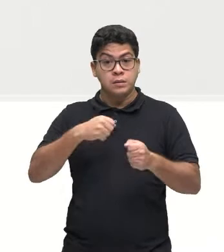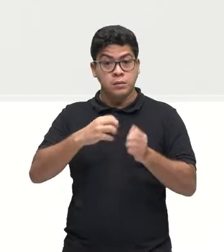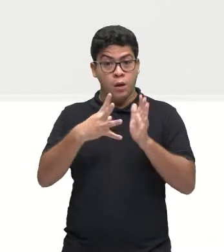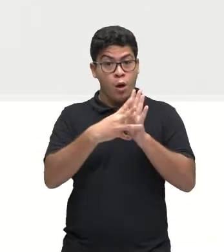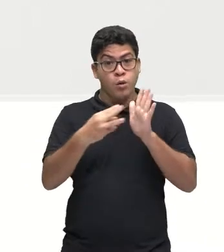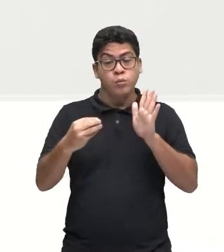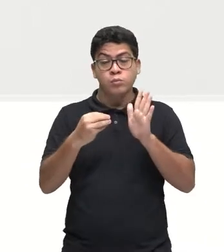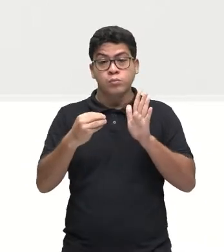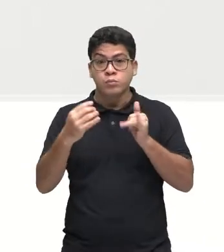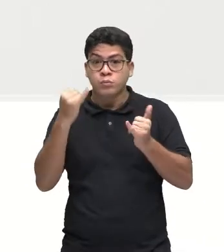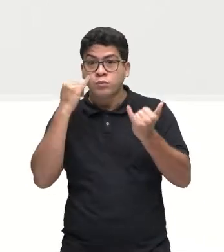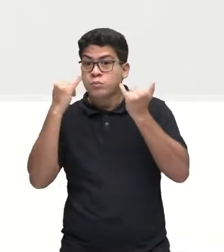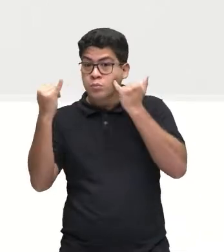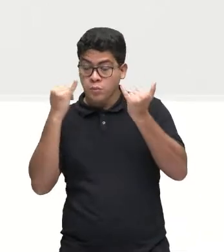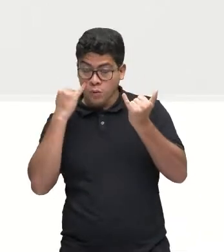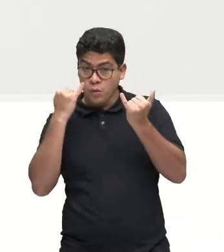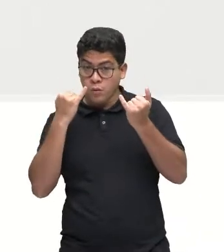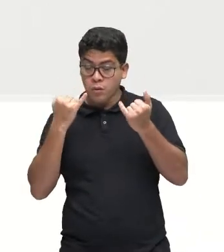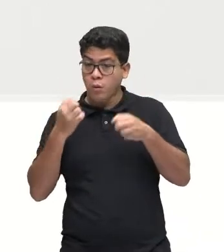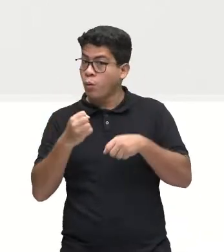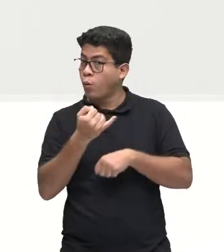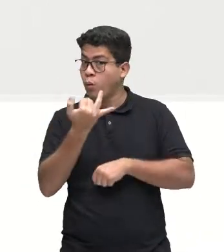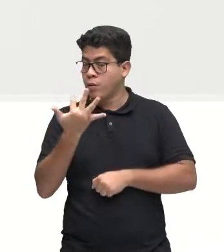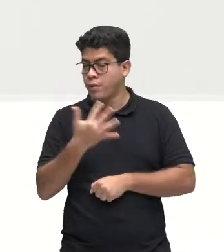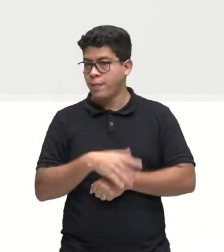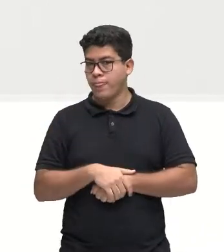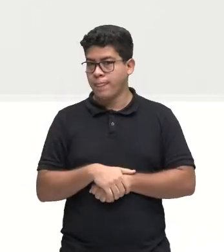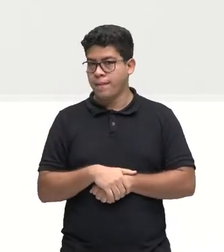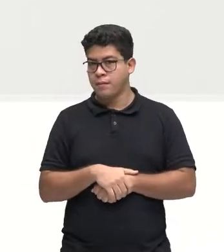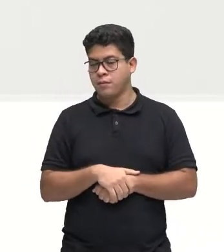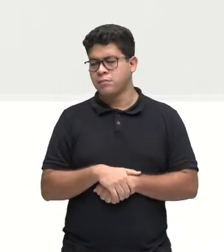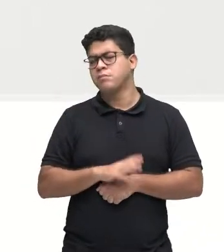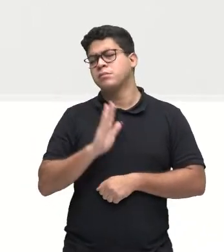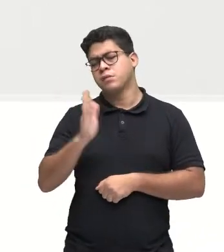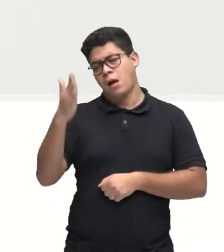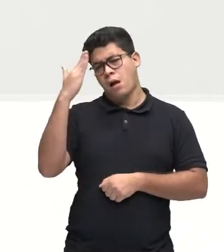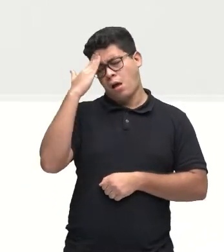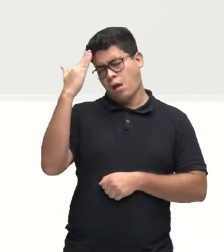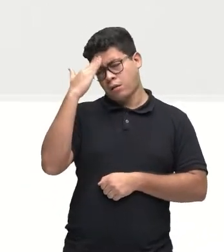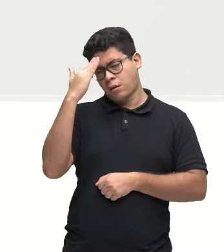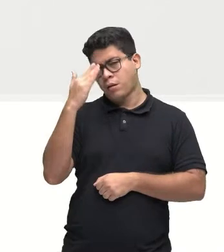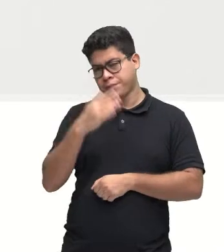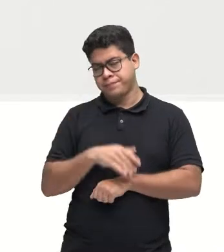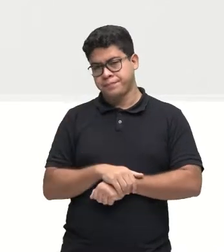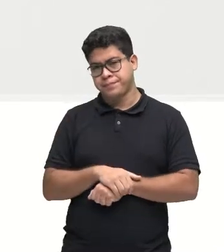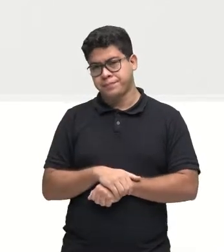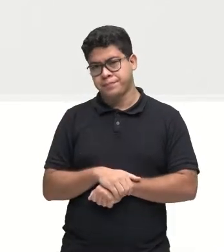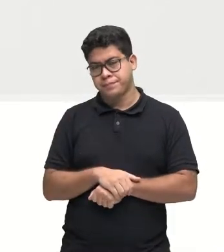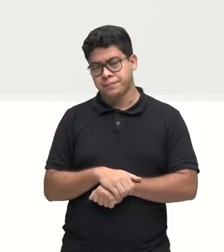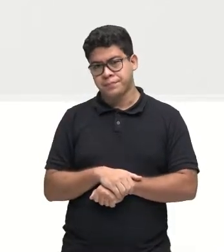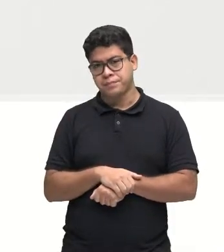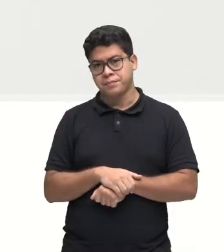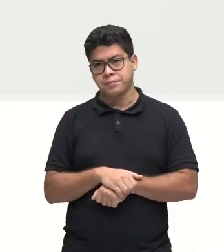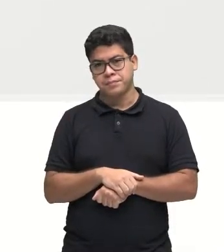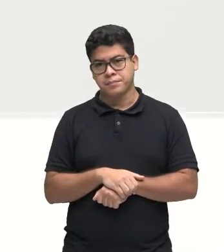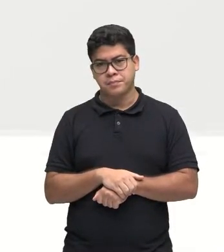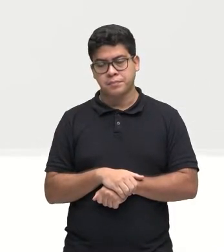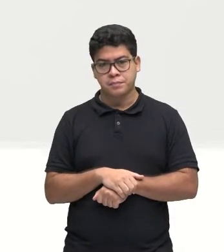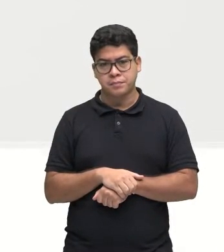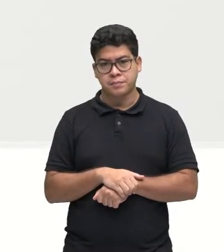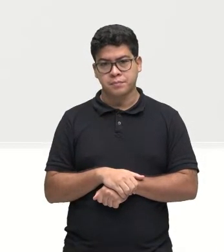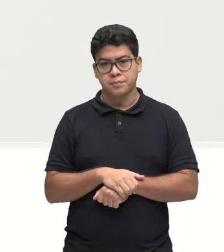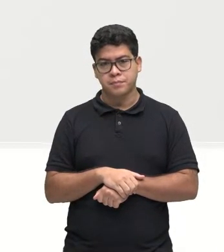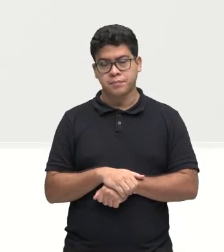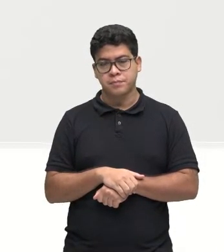A gente tem que anotar os valores que a gente já tem, as informações que a gente já tem. O que a gente tem? Que